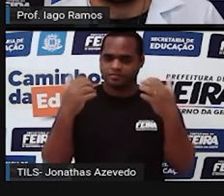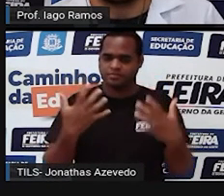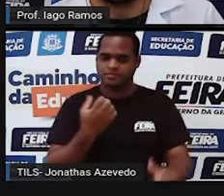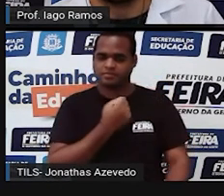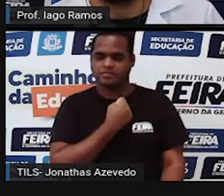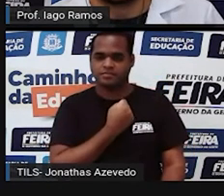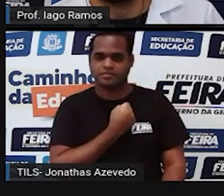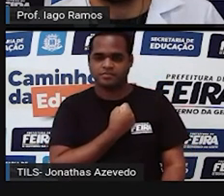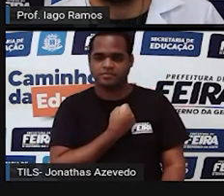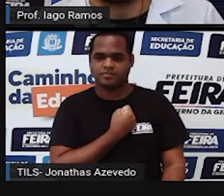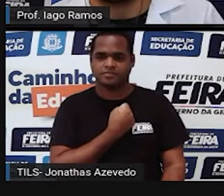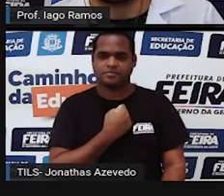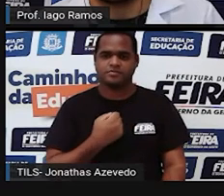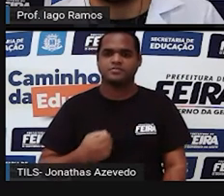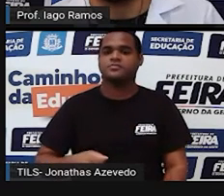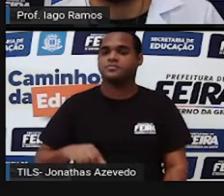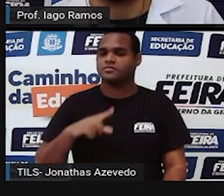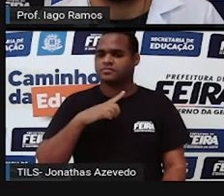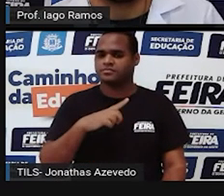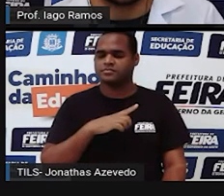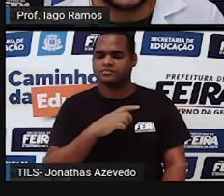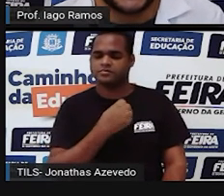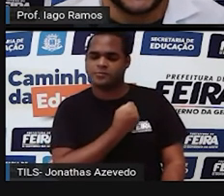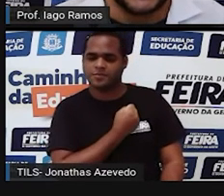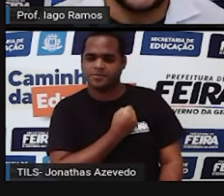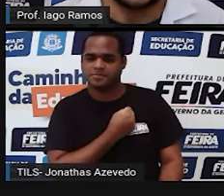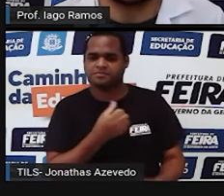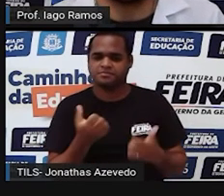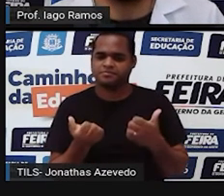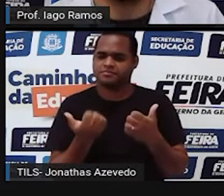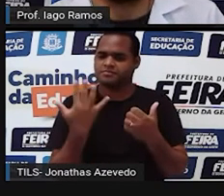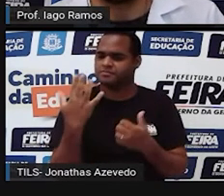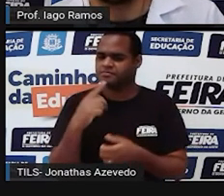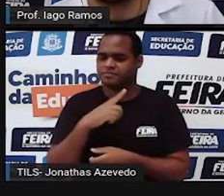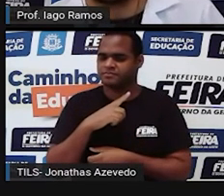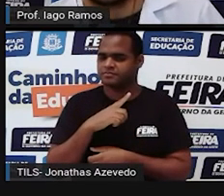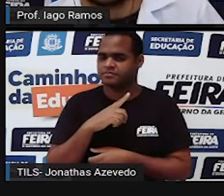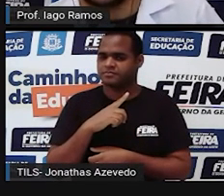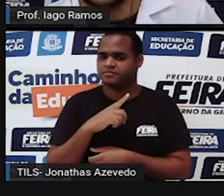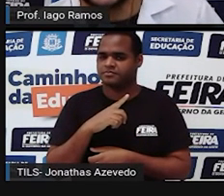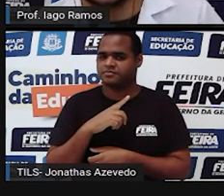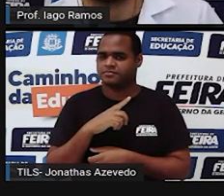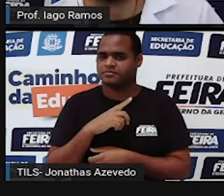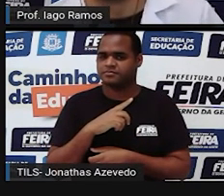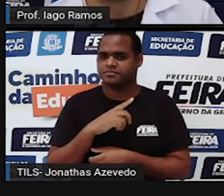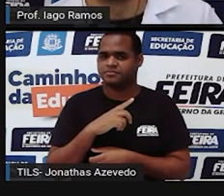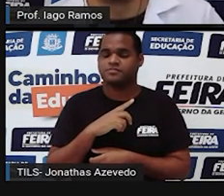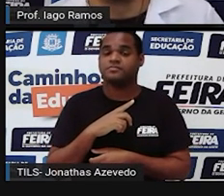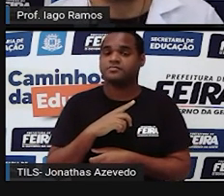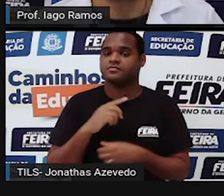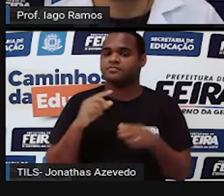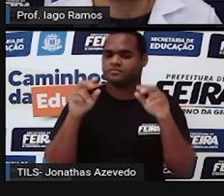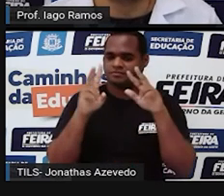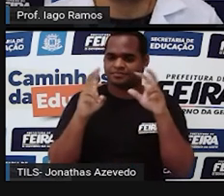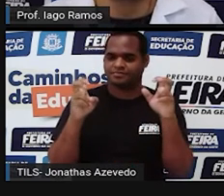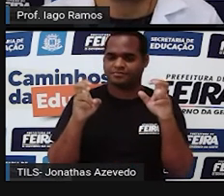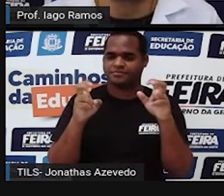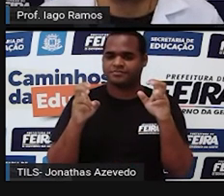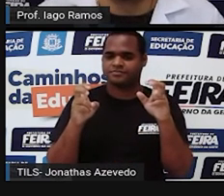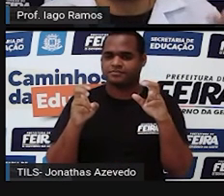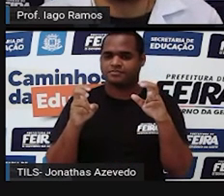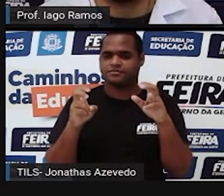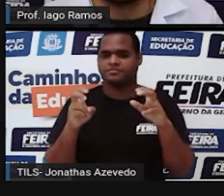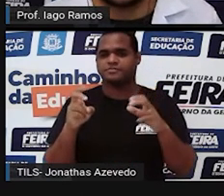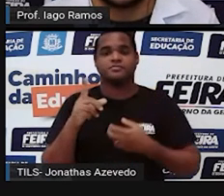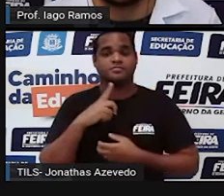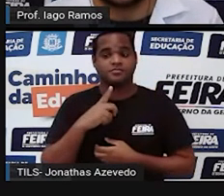números, né? Tem os números aqui. E tem uma legenda. O que é legenda? Legenda é o que vai